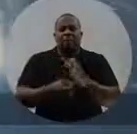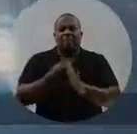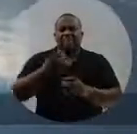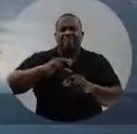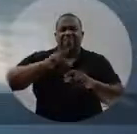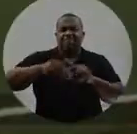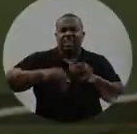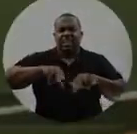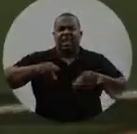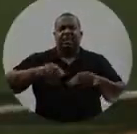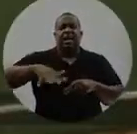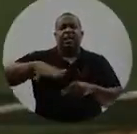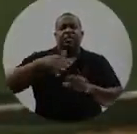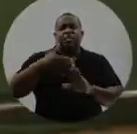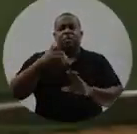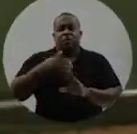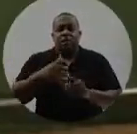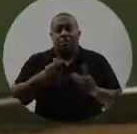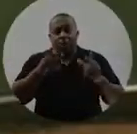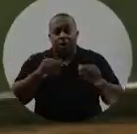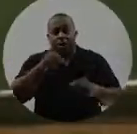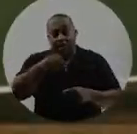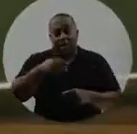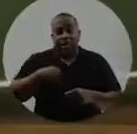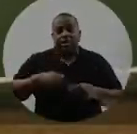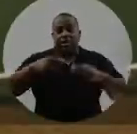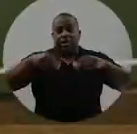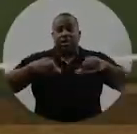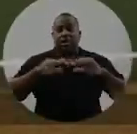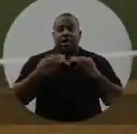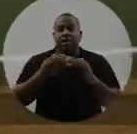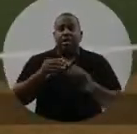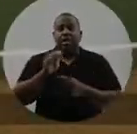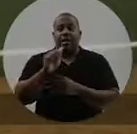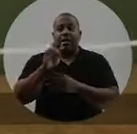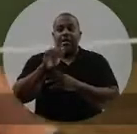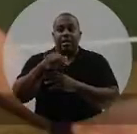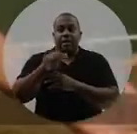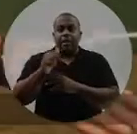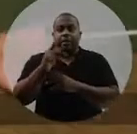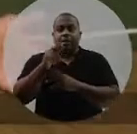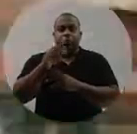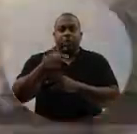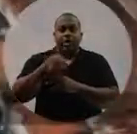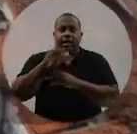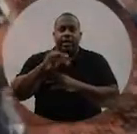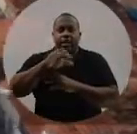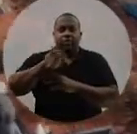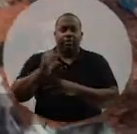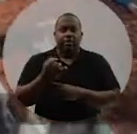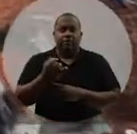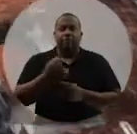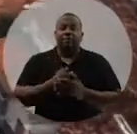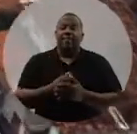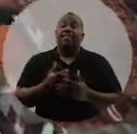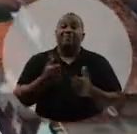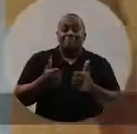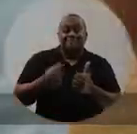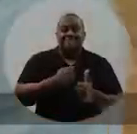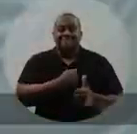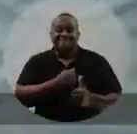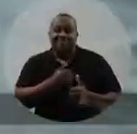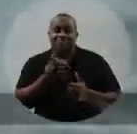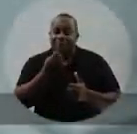grandes equipamentos às regiões carentes, como esse aqui, a Arena da Pronaica de Cajazeiras. E aí,